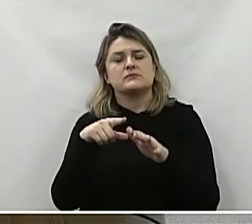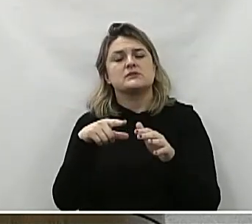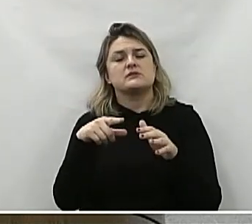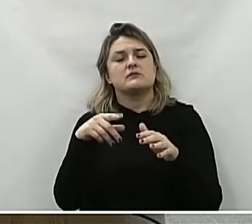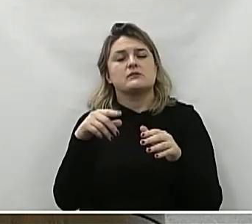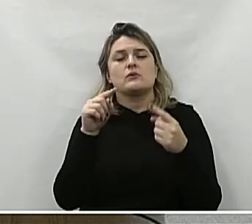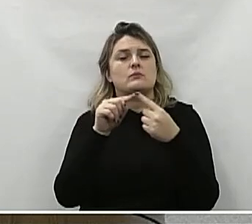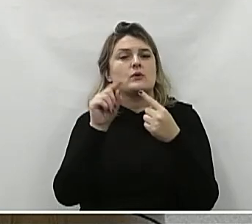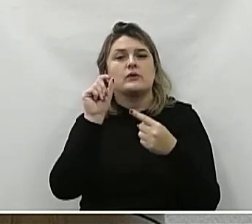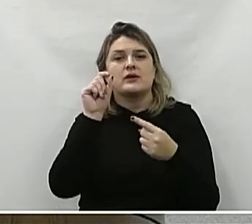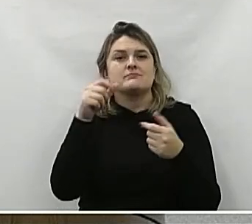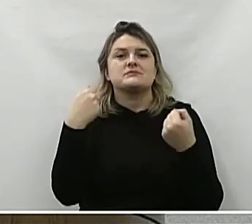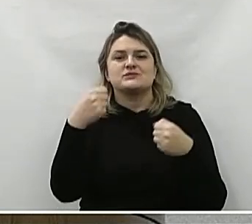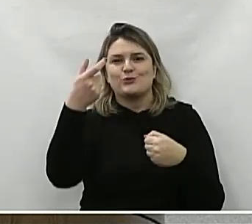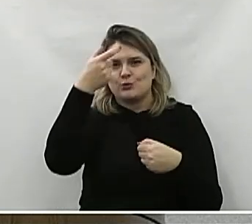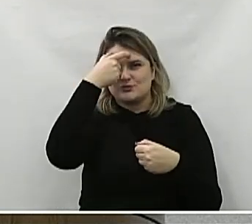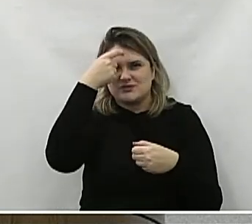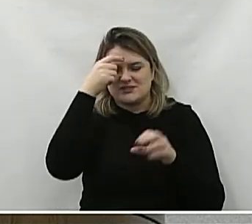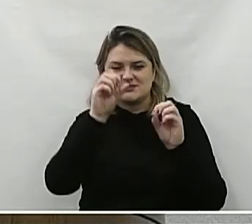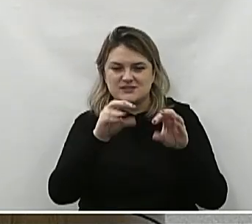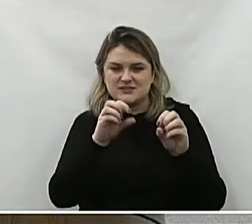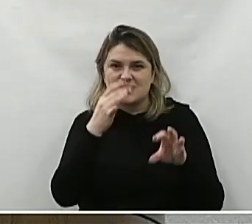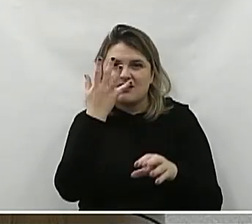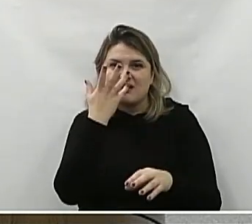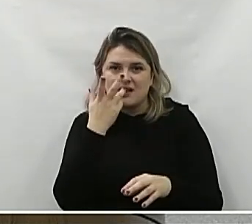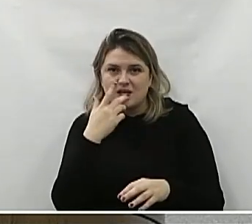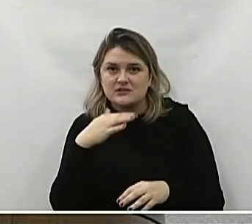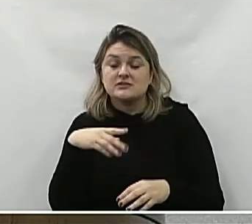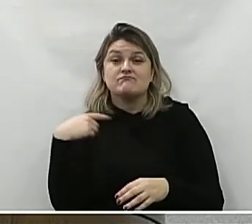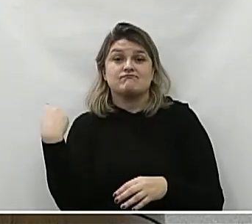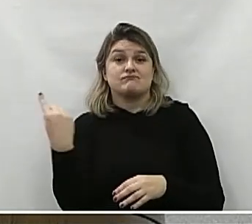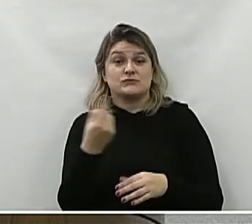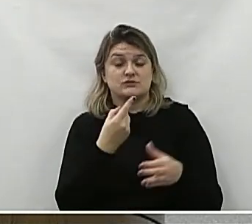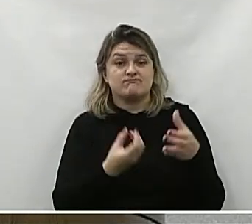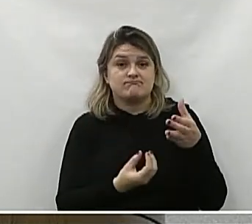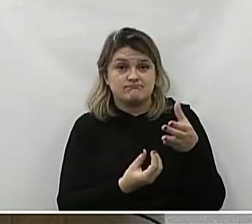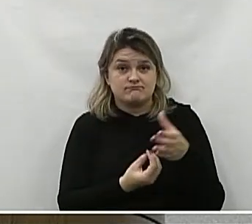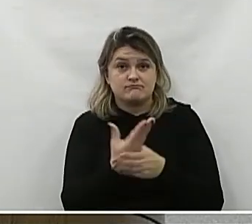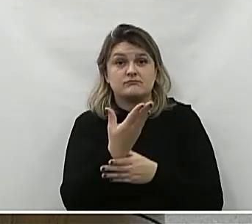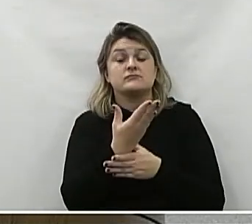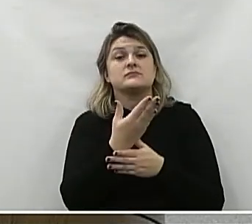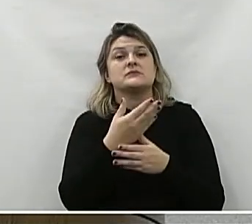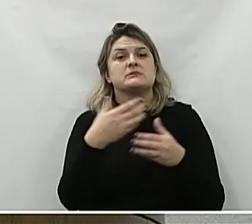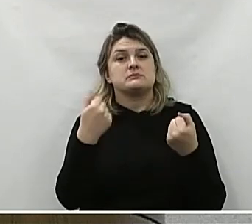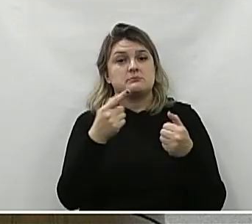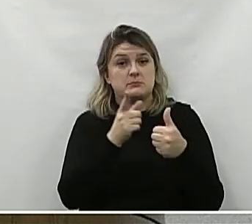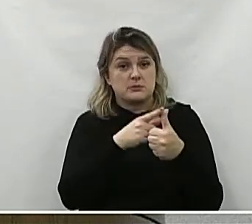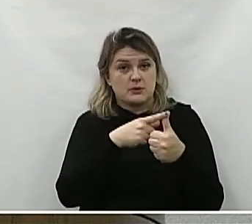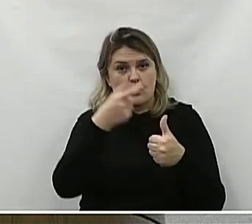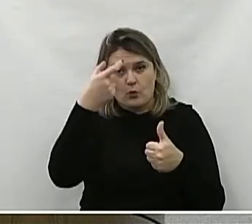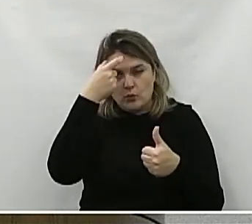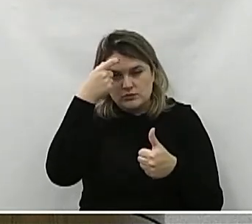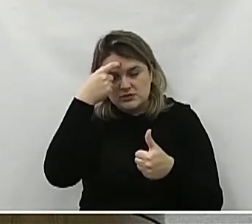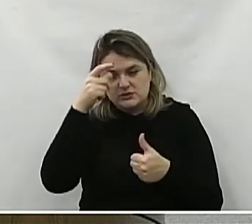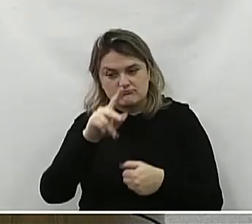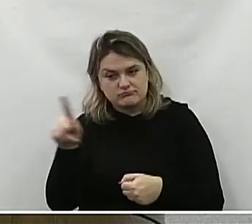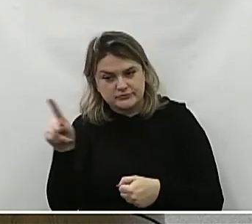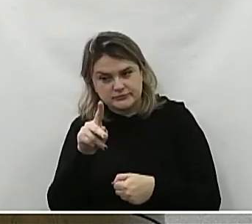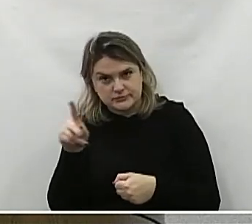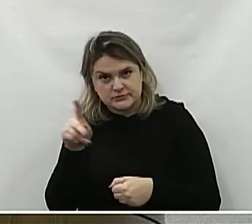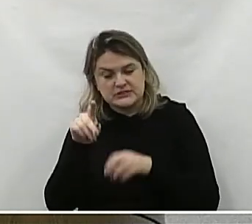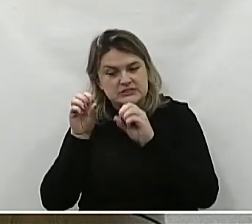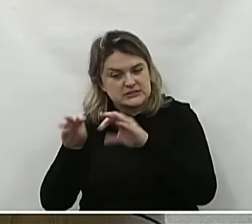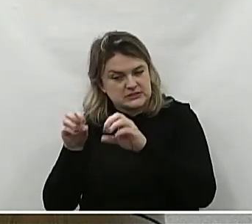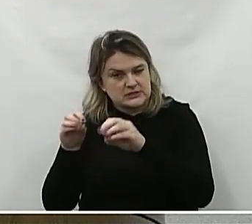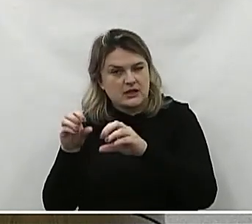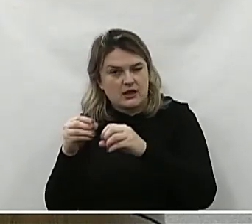conscientizar e educar a nossas crianças hoje então nós iniciamos esse projeto através de uma conscientização com os professores e a